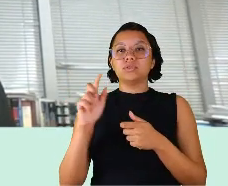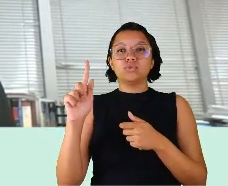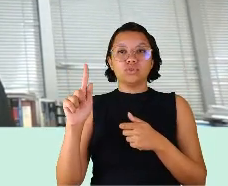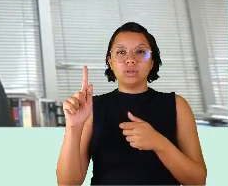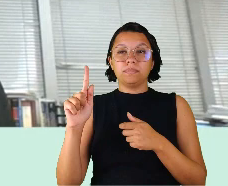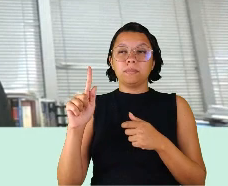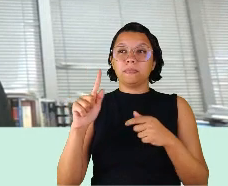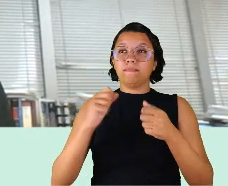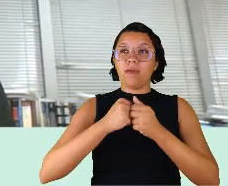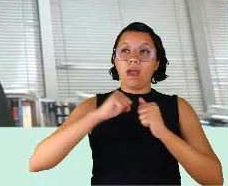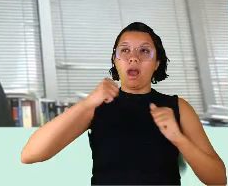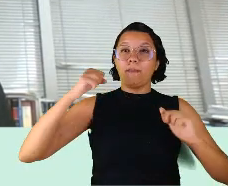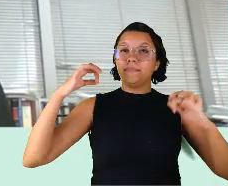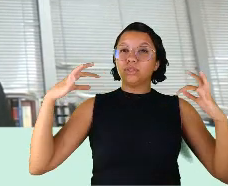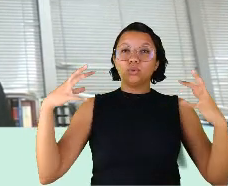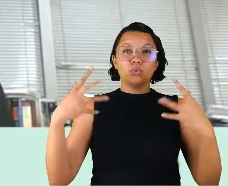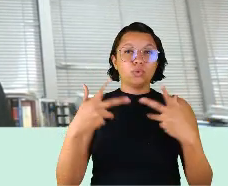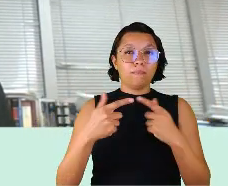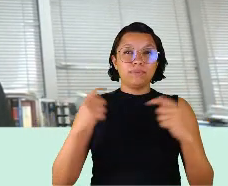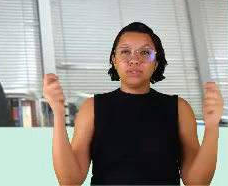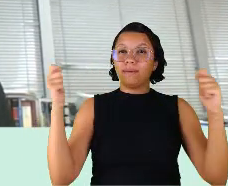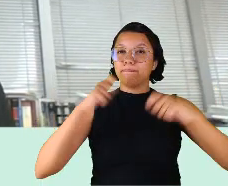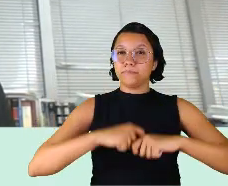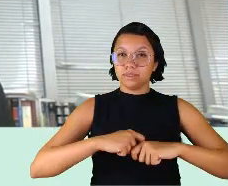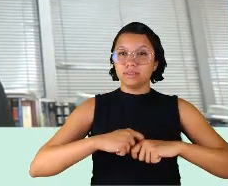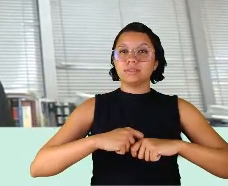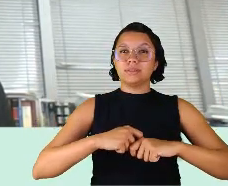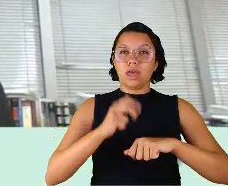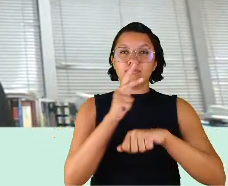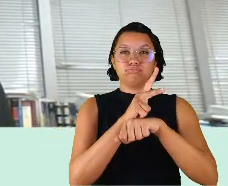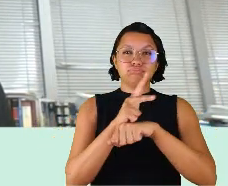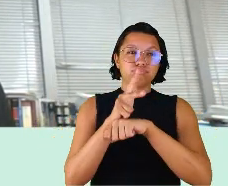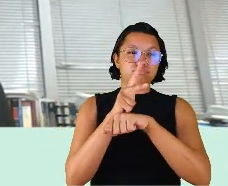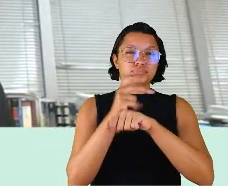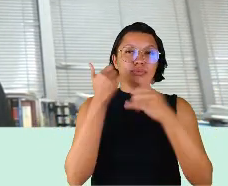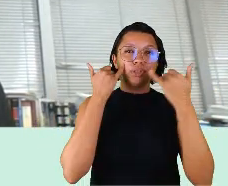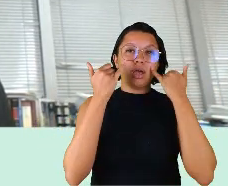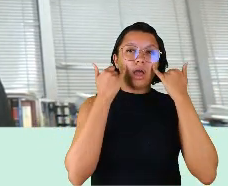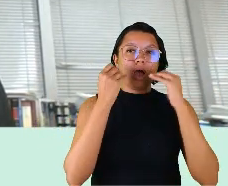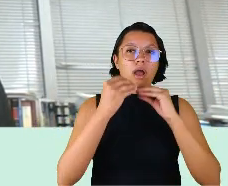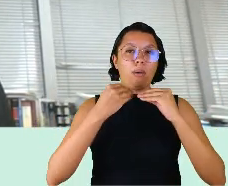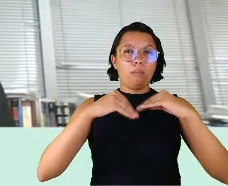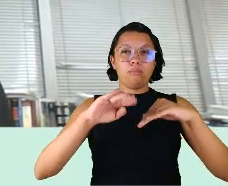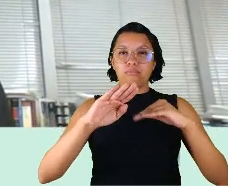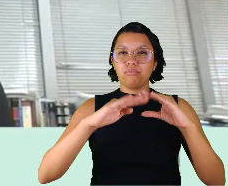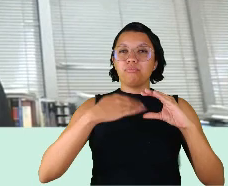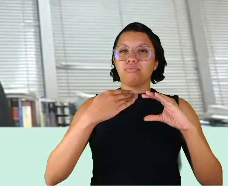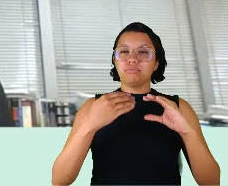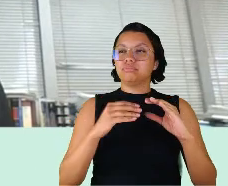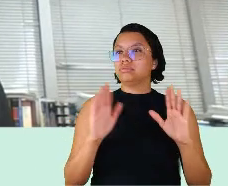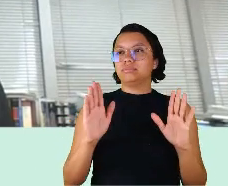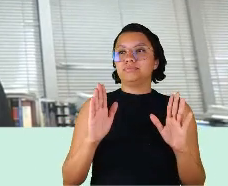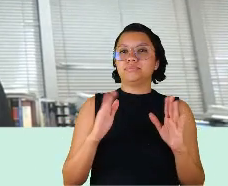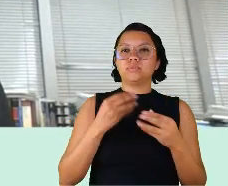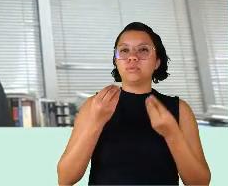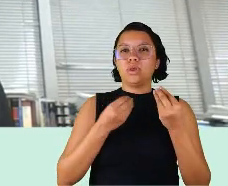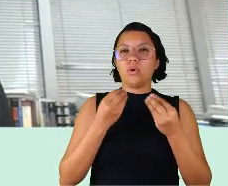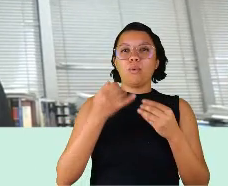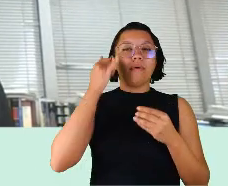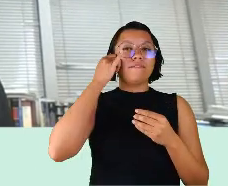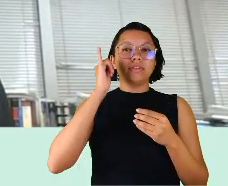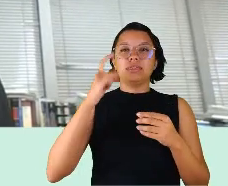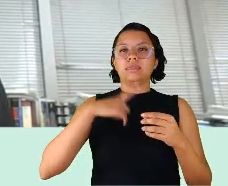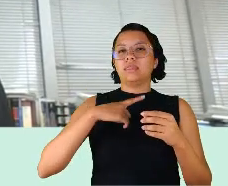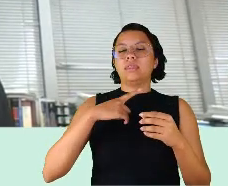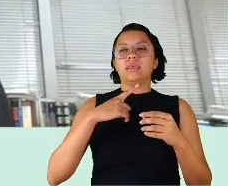vai ampliar brutalmente a capacidade de transmissão de dados das redes, é inevitável que a gente tenha uma mudança profunda